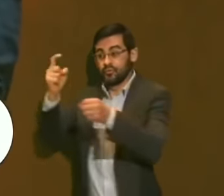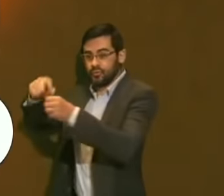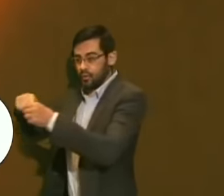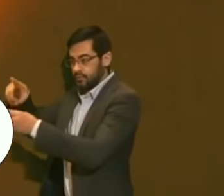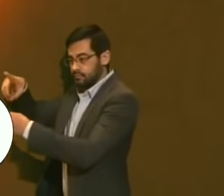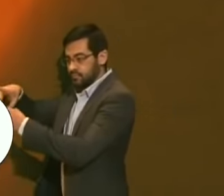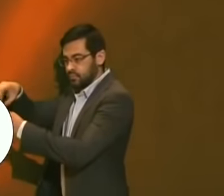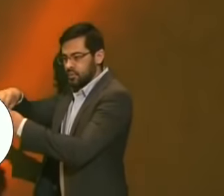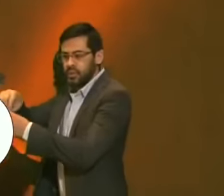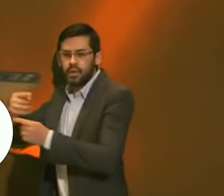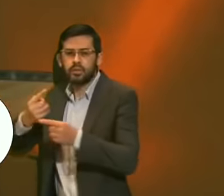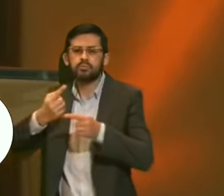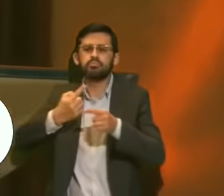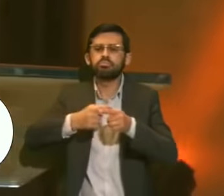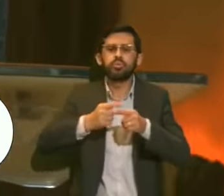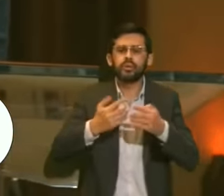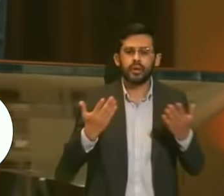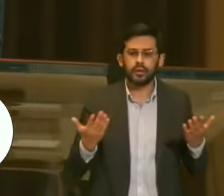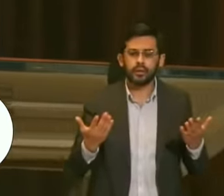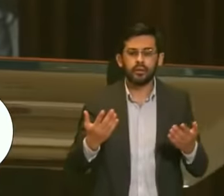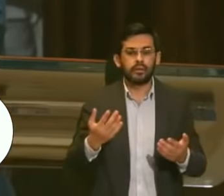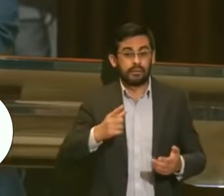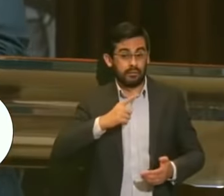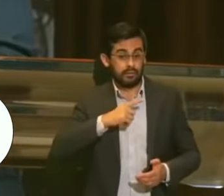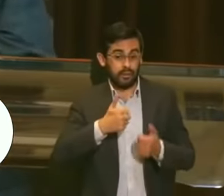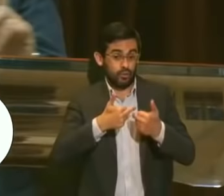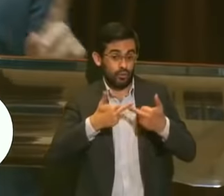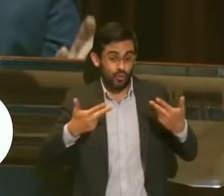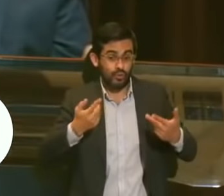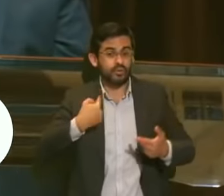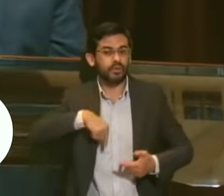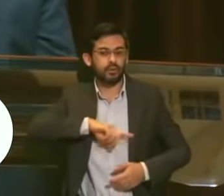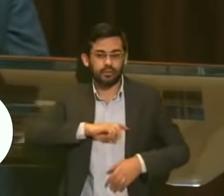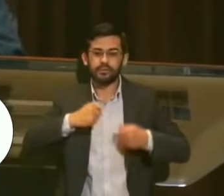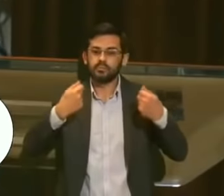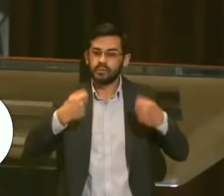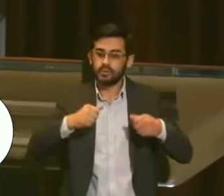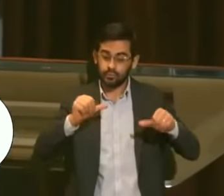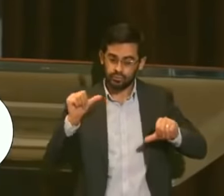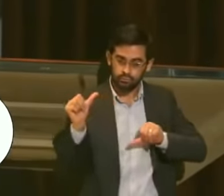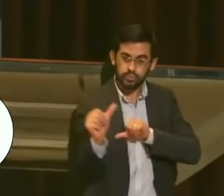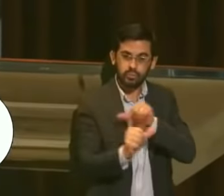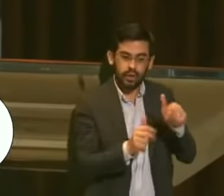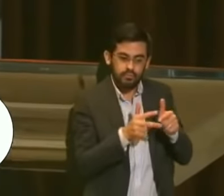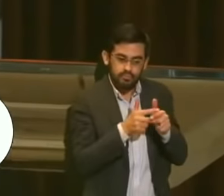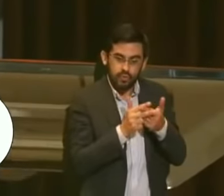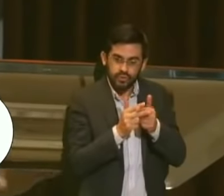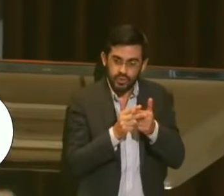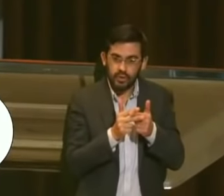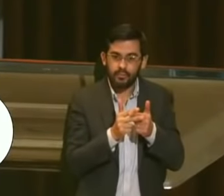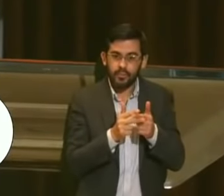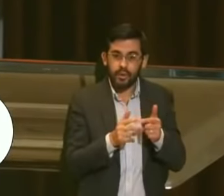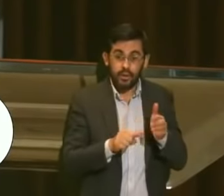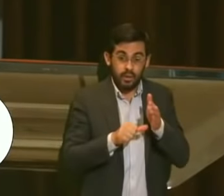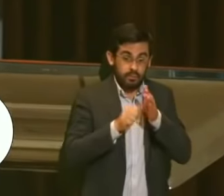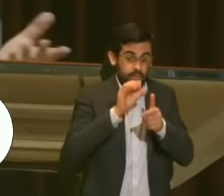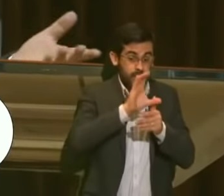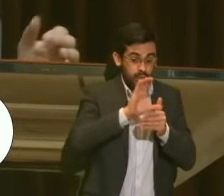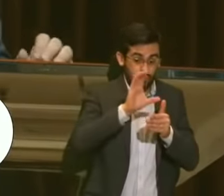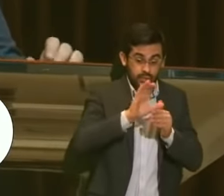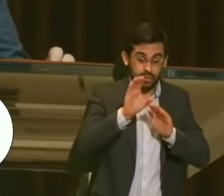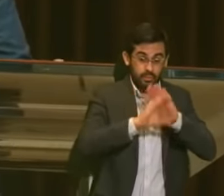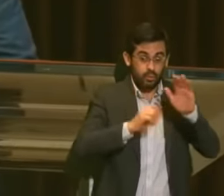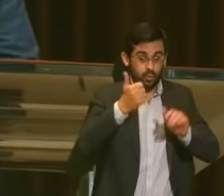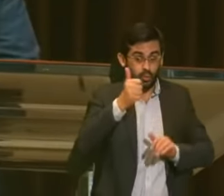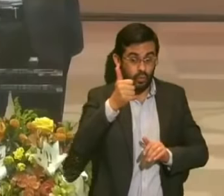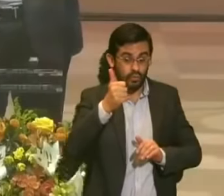quê? Porque há coisas que nós precisamos reparar. 1 Coríntios 11, 29 a 31